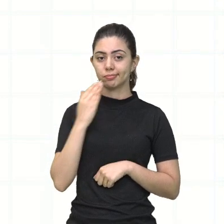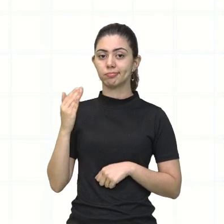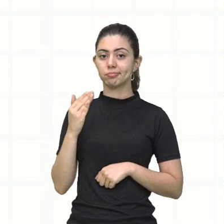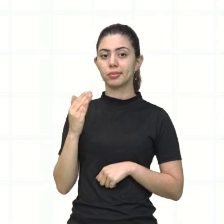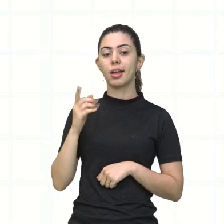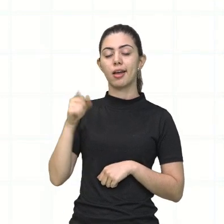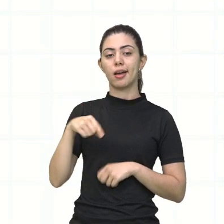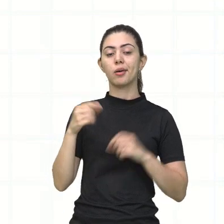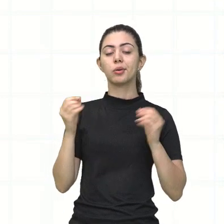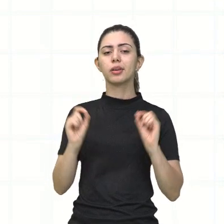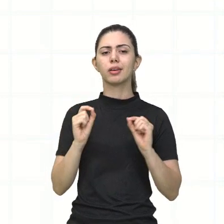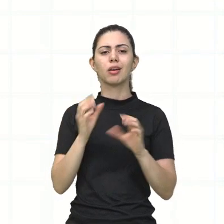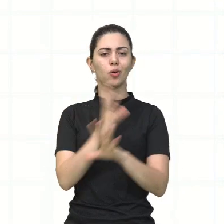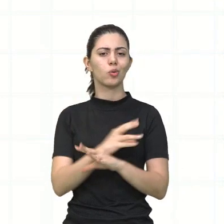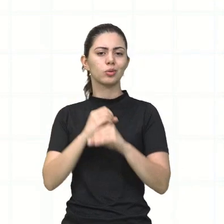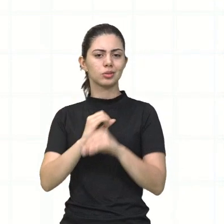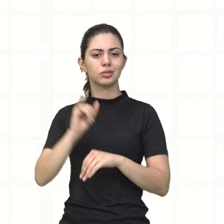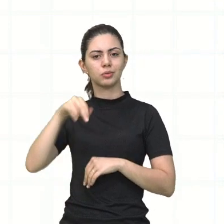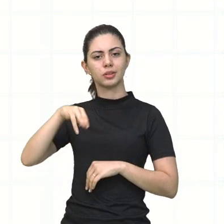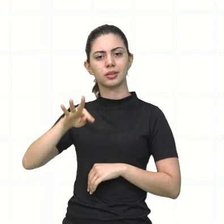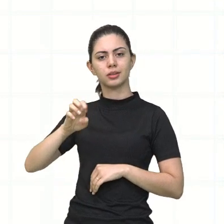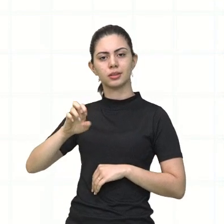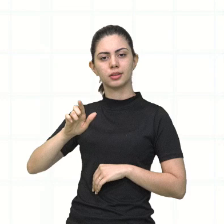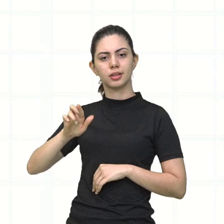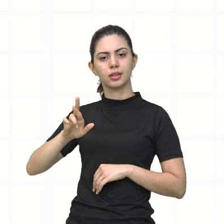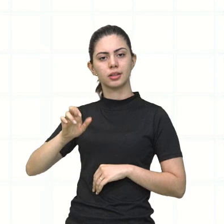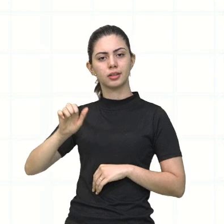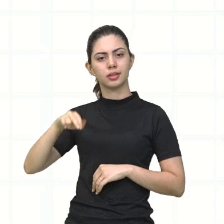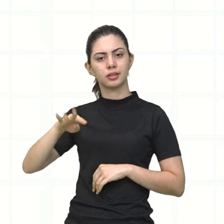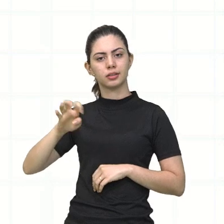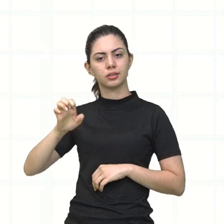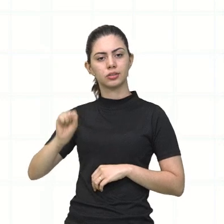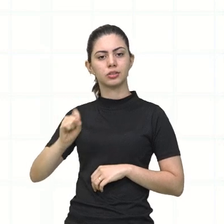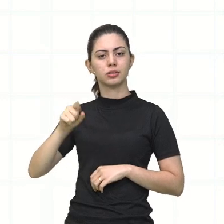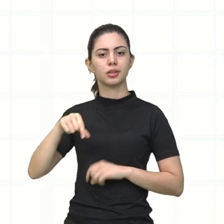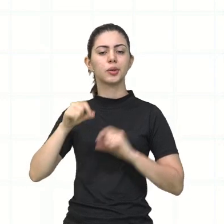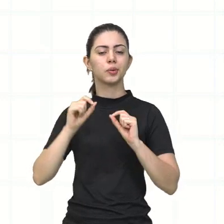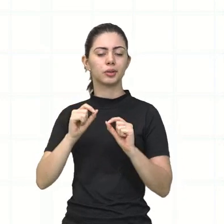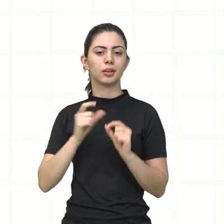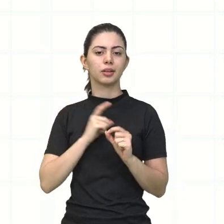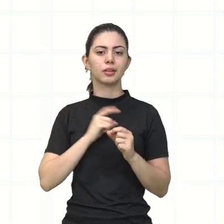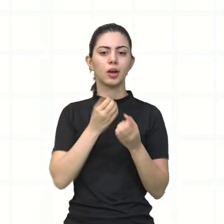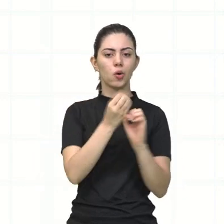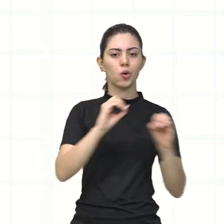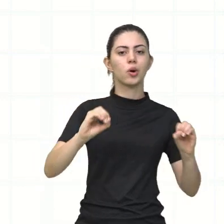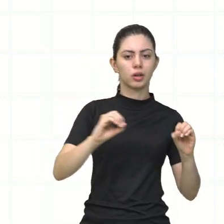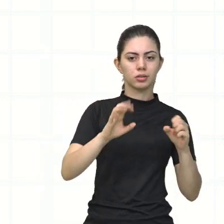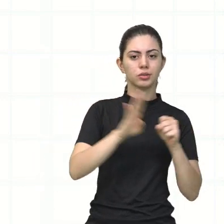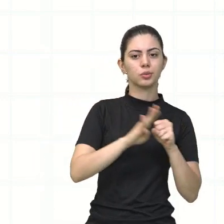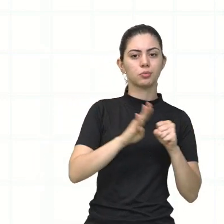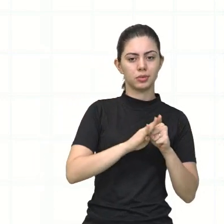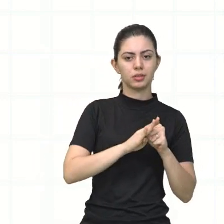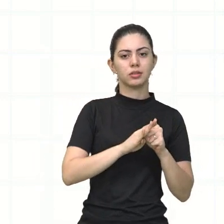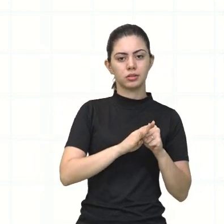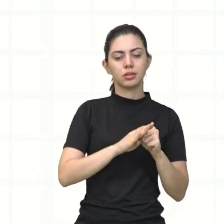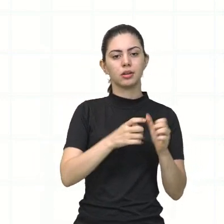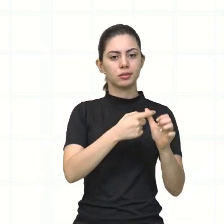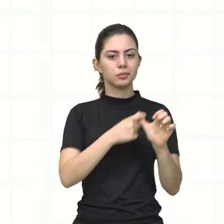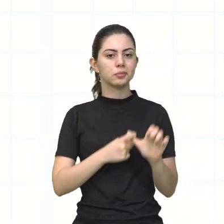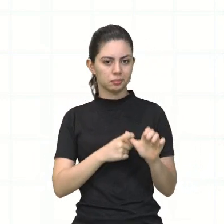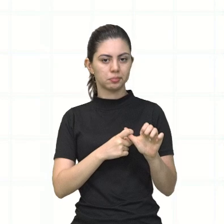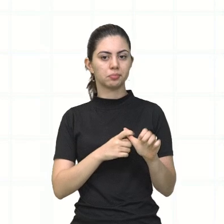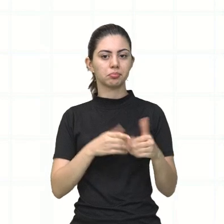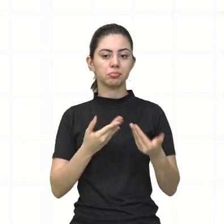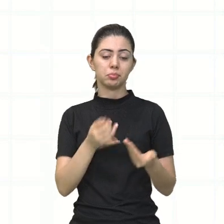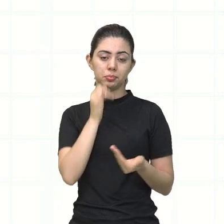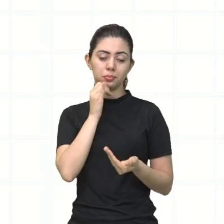Conjunções integrantes, só para a gente falar aí, que são aquelas que introduzem as orações subordinadas substantivas. Assim como a gente tem o pronome